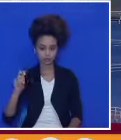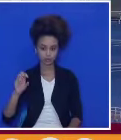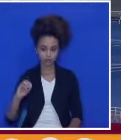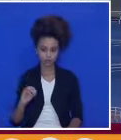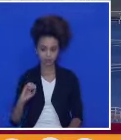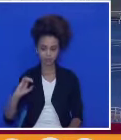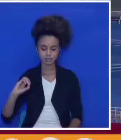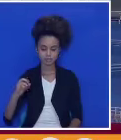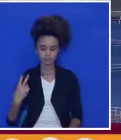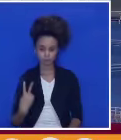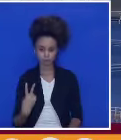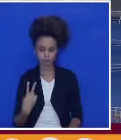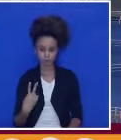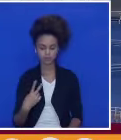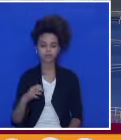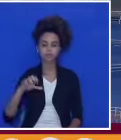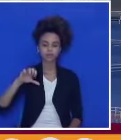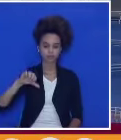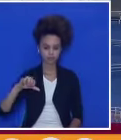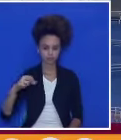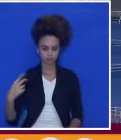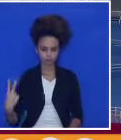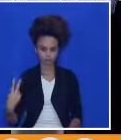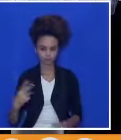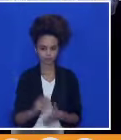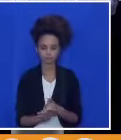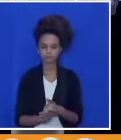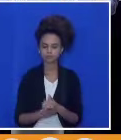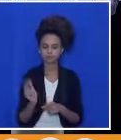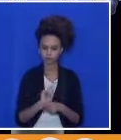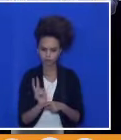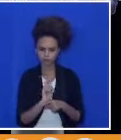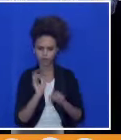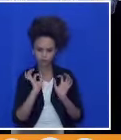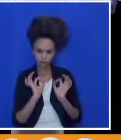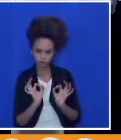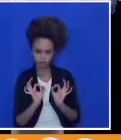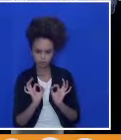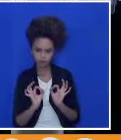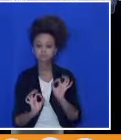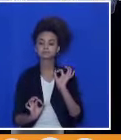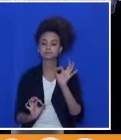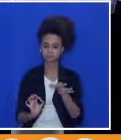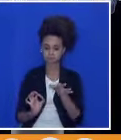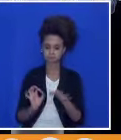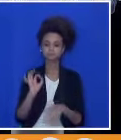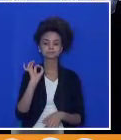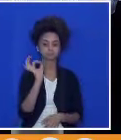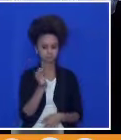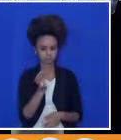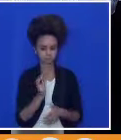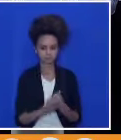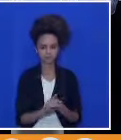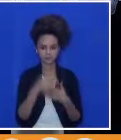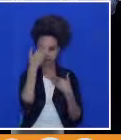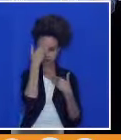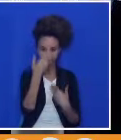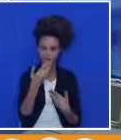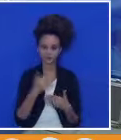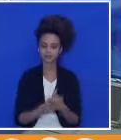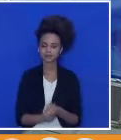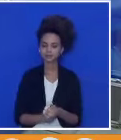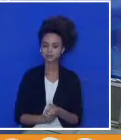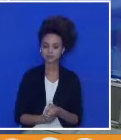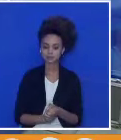50, 02 e 92. Auditoras, confirmam? Sim, confirmo. Sim, confirmo.